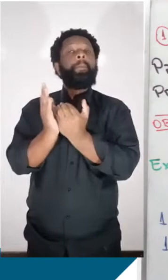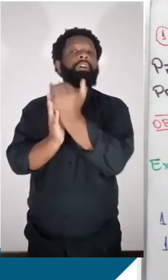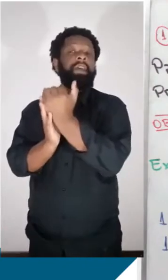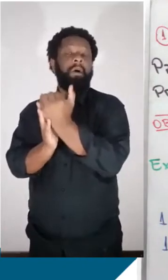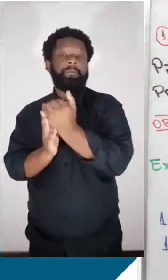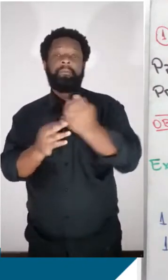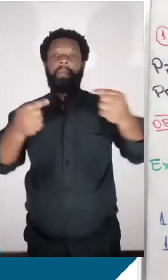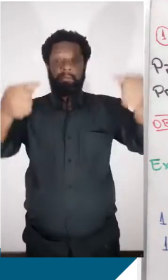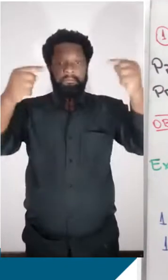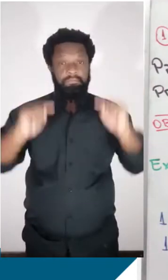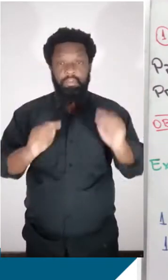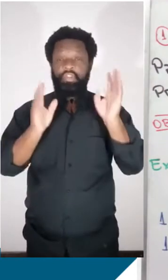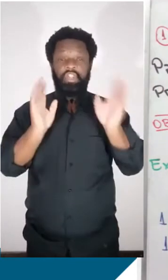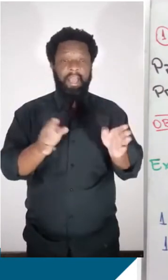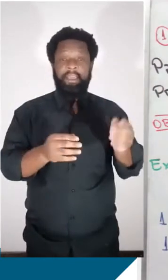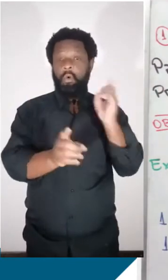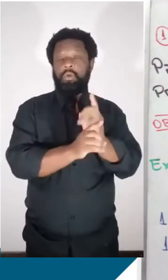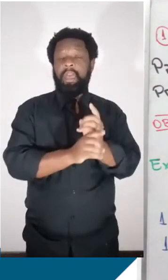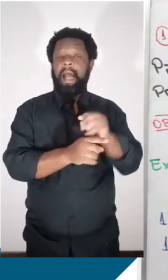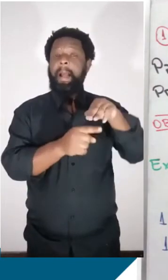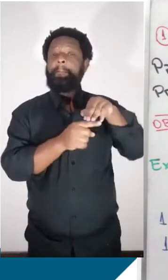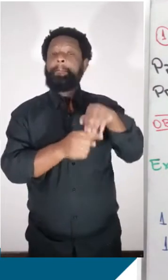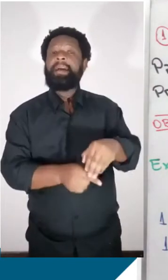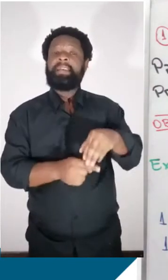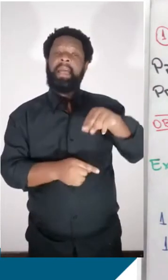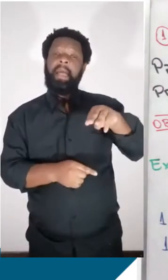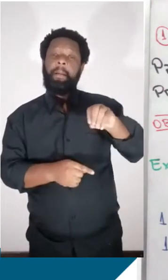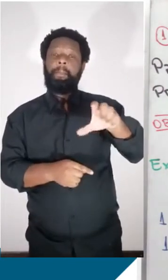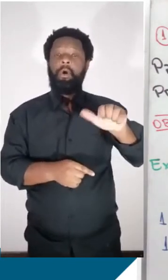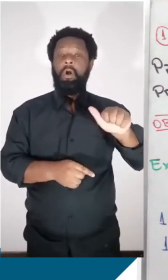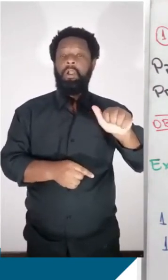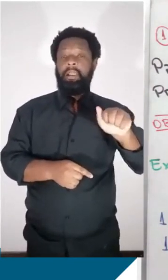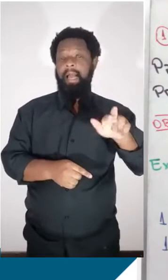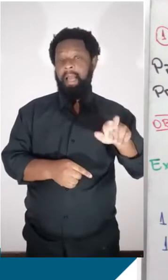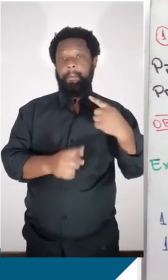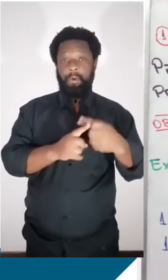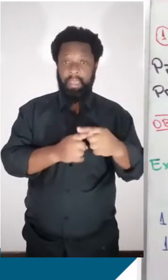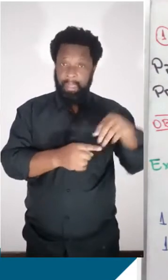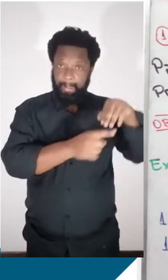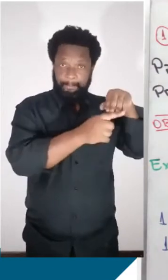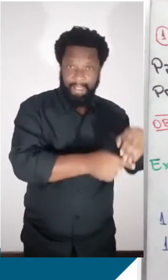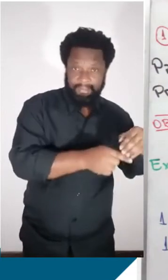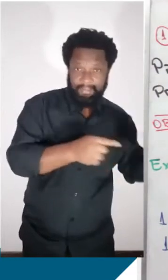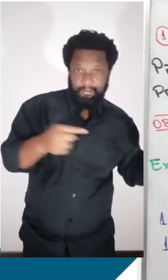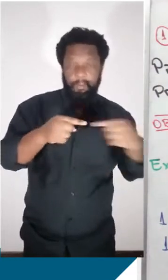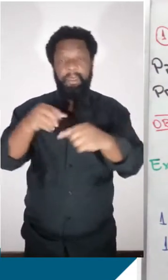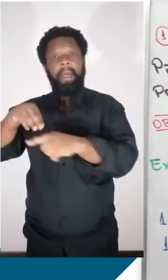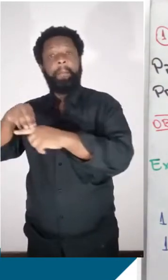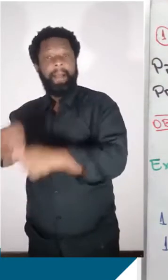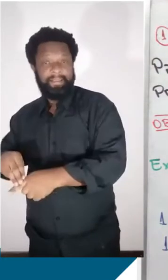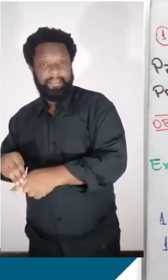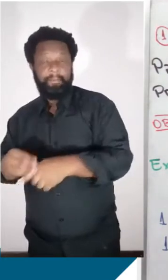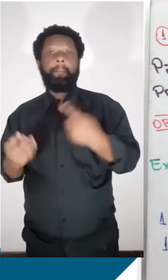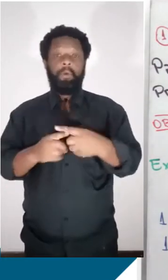minha equação. Na segunda, eu encaixei as massas molares. Por quê? Encaixei massa porque aqui está em massa.